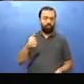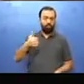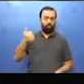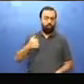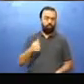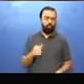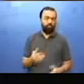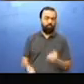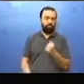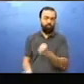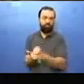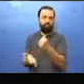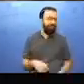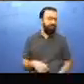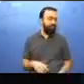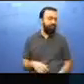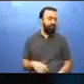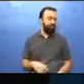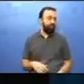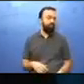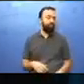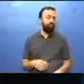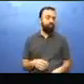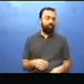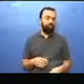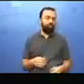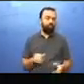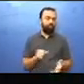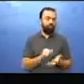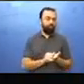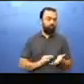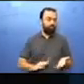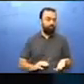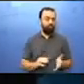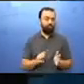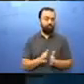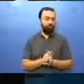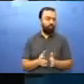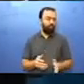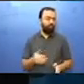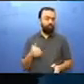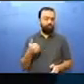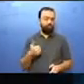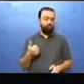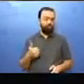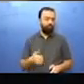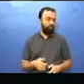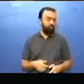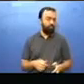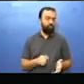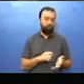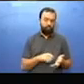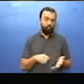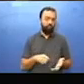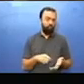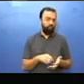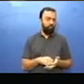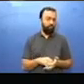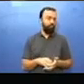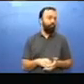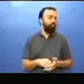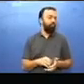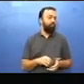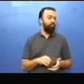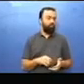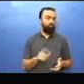e patinhos. Ótimo. Atividade no caderno. Número 1. Escreva as palavrinhas que você aprendeu